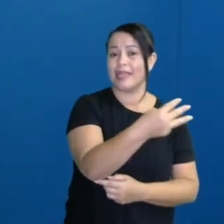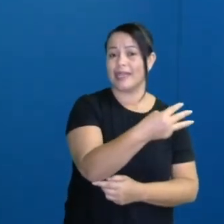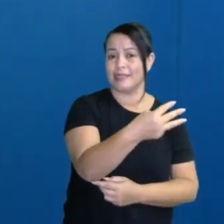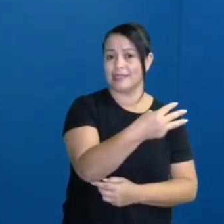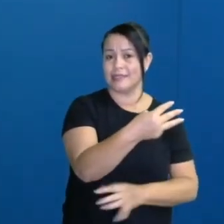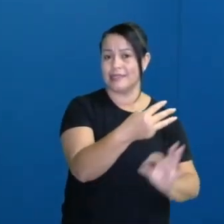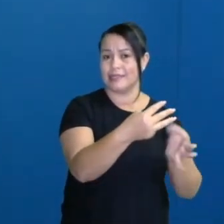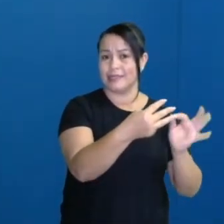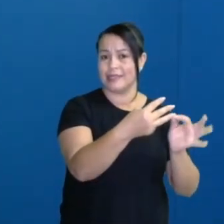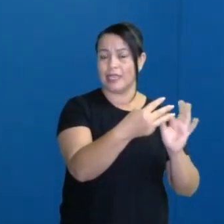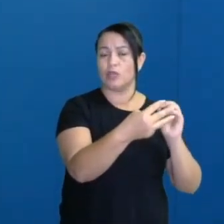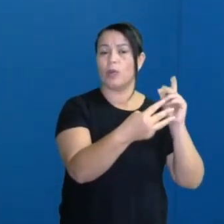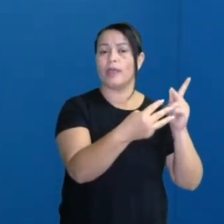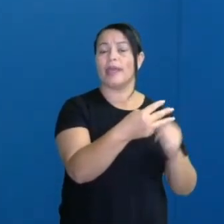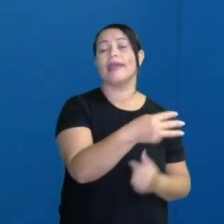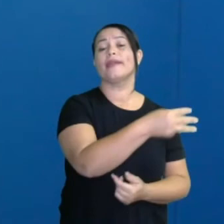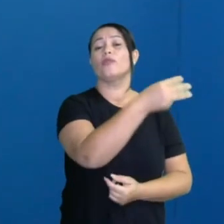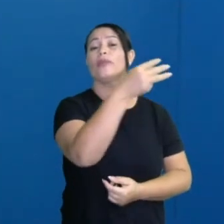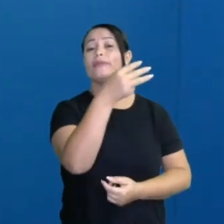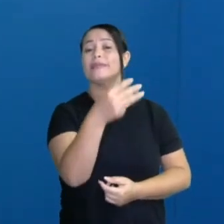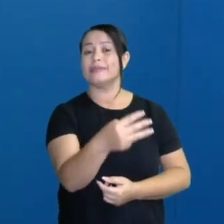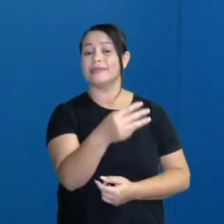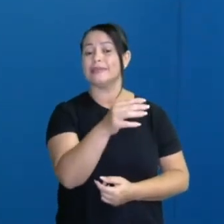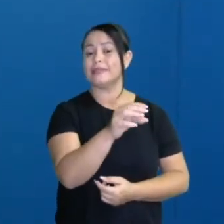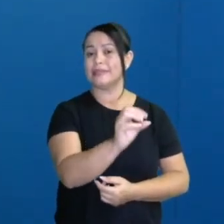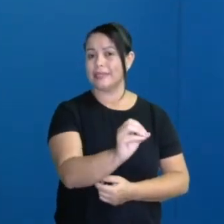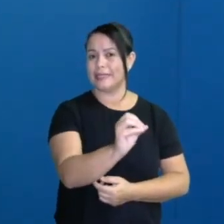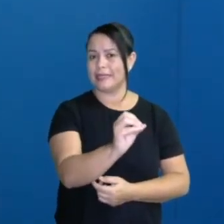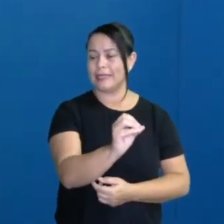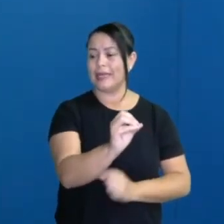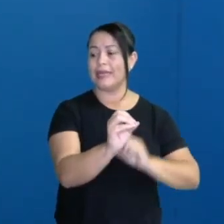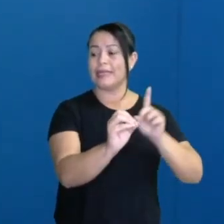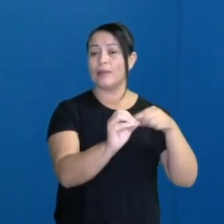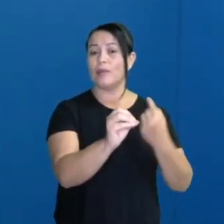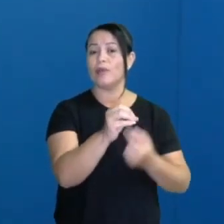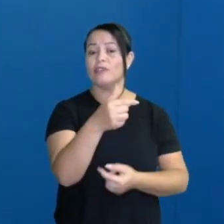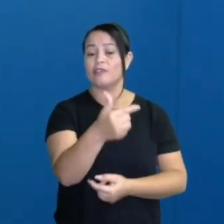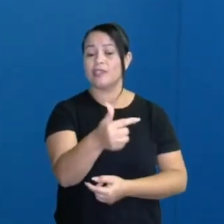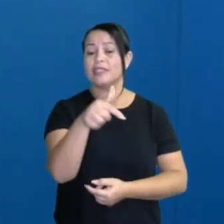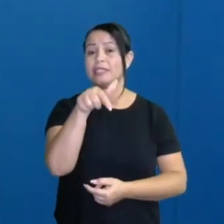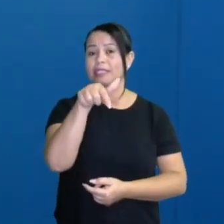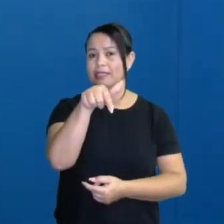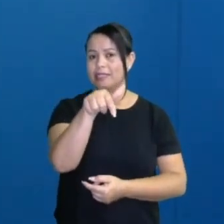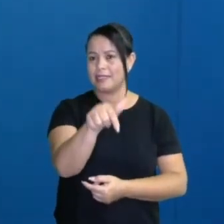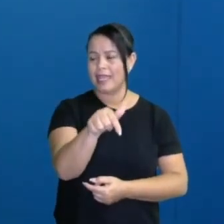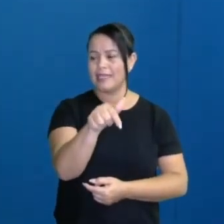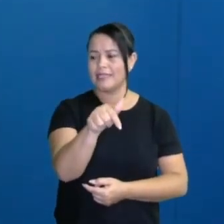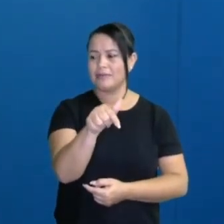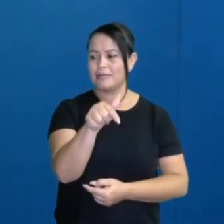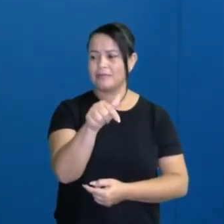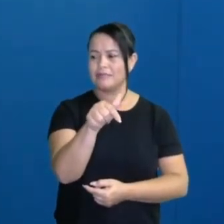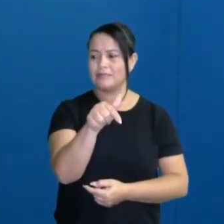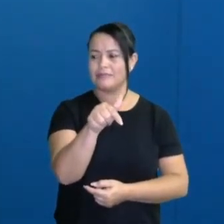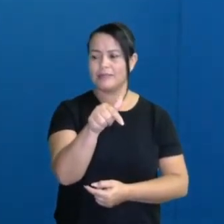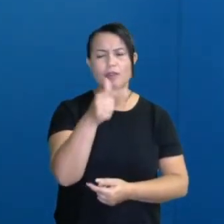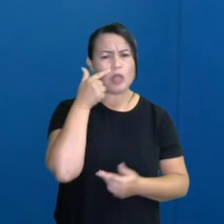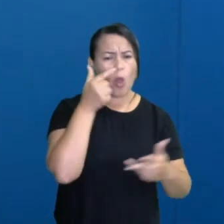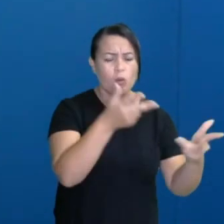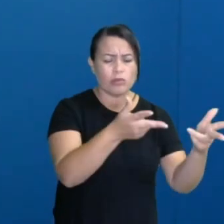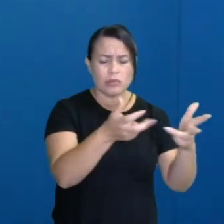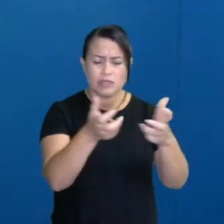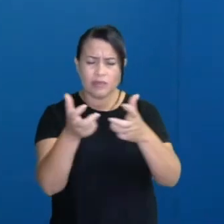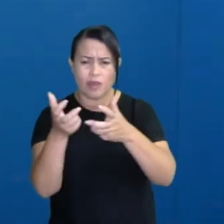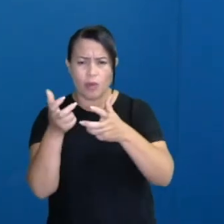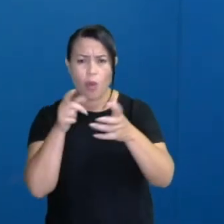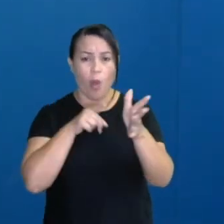33, ok? Em seguida, eu coloquei o número 30 e depois eu coloquei o número 27. Eu pergunto